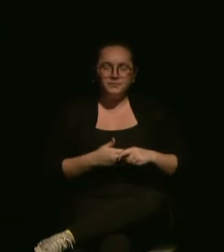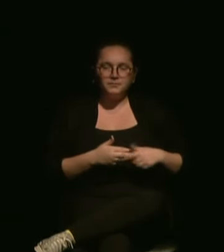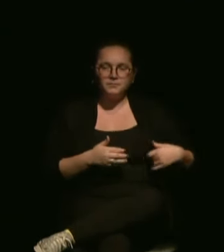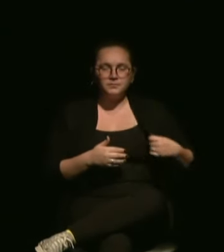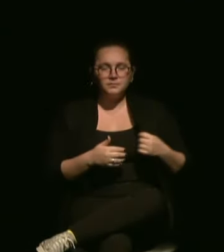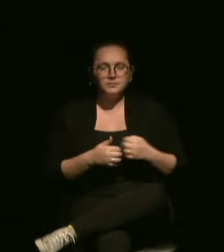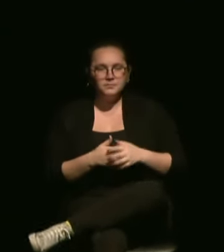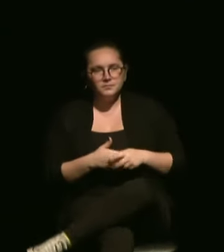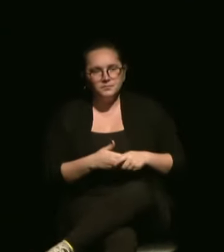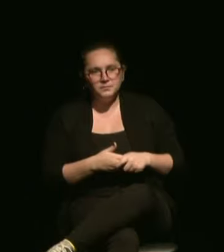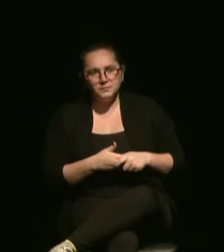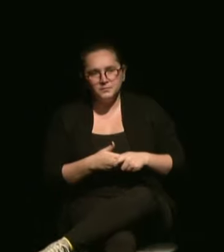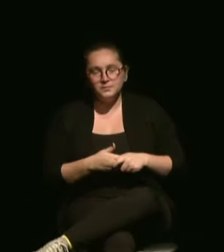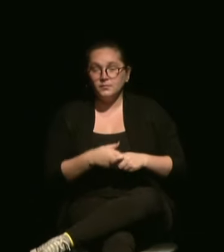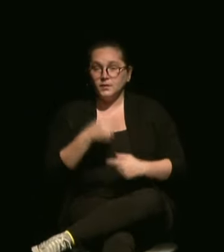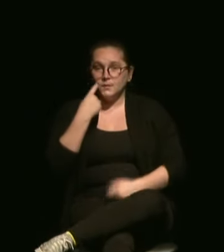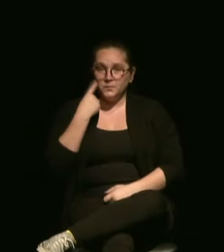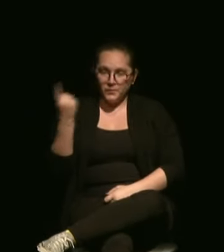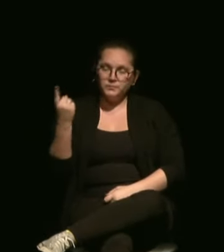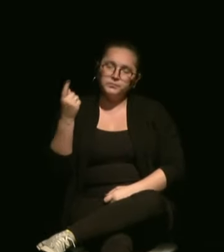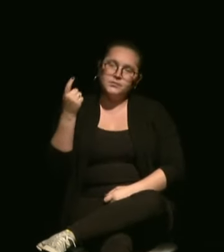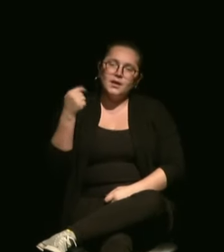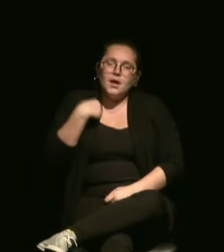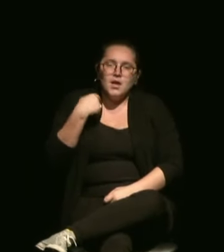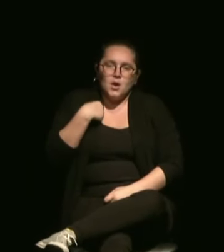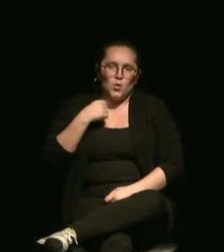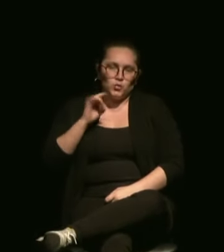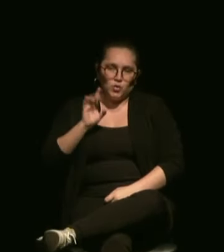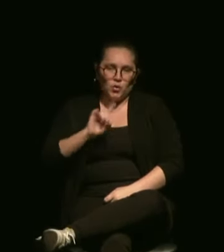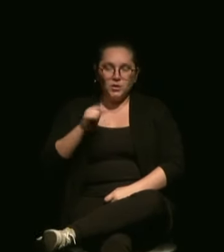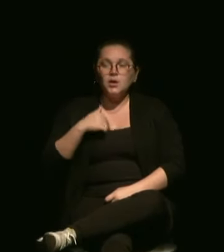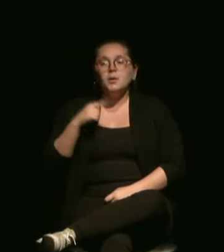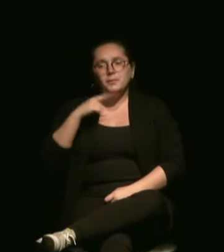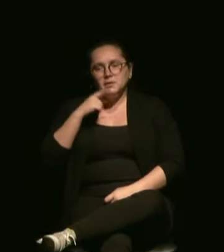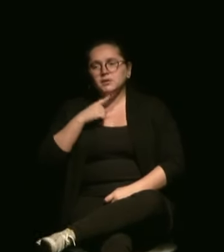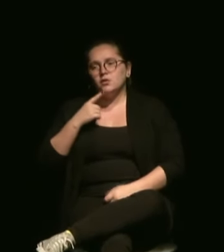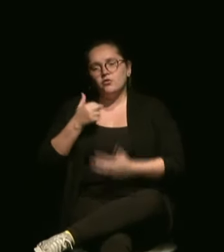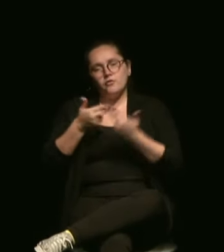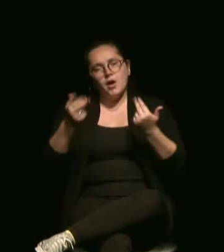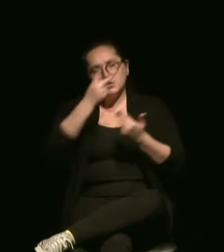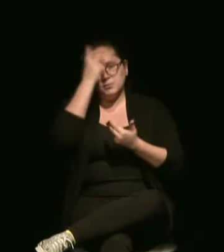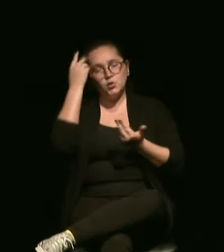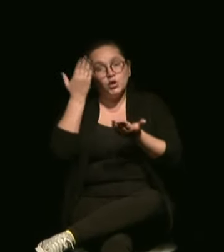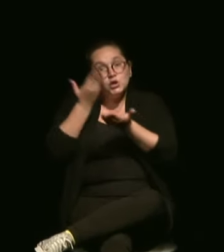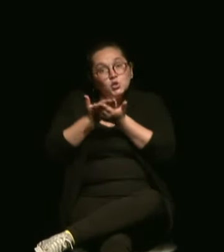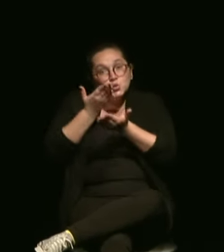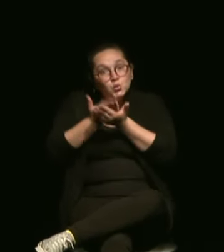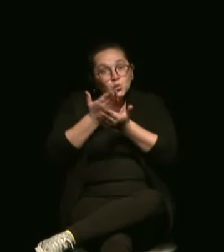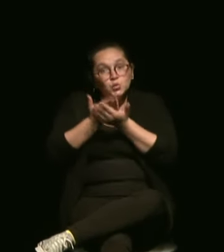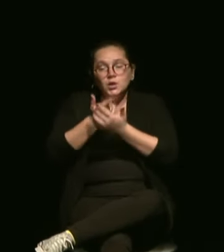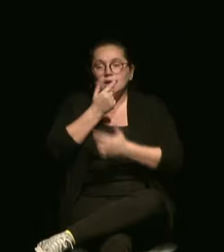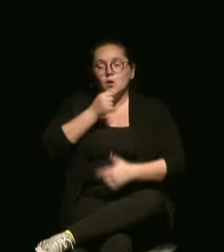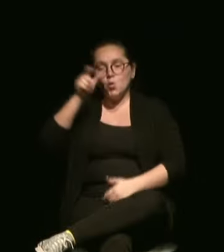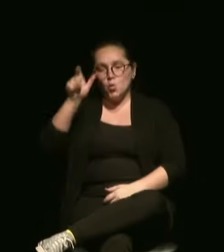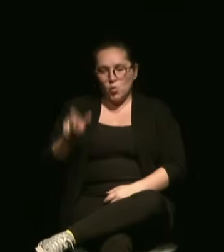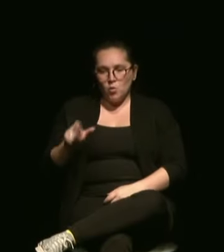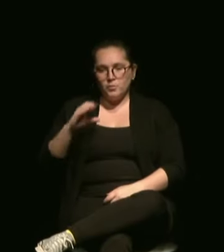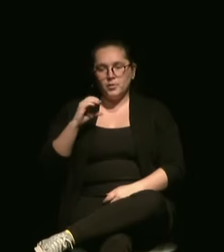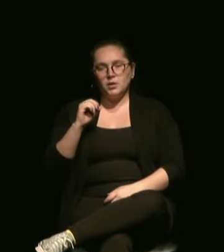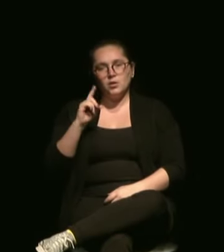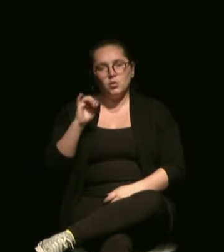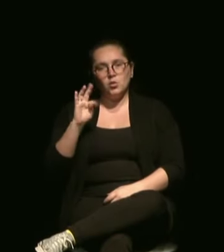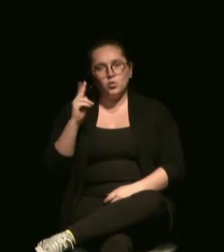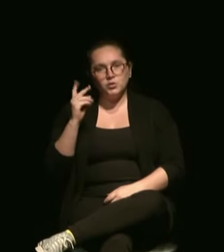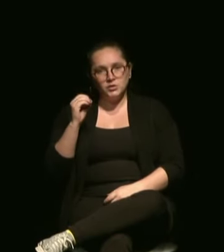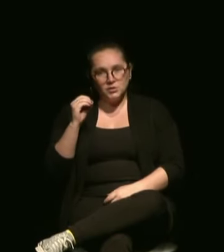Não, eu tenho, não só eu, mas acho que muita gente que estuda o Coutinho, acha que nessa sequência